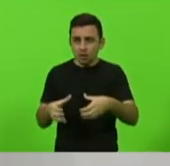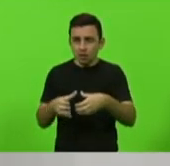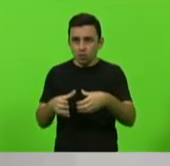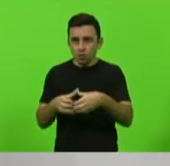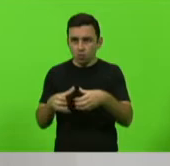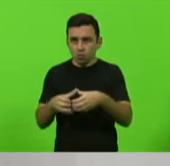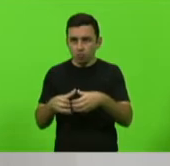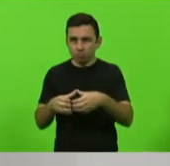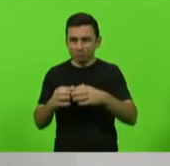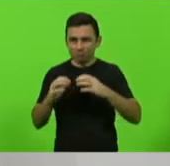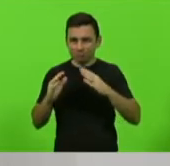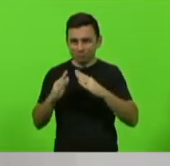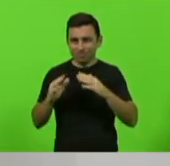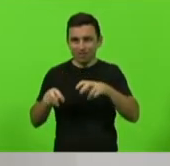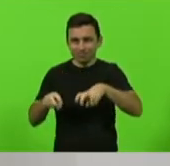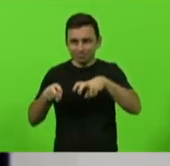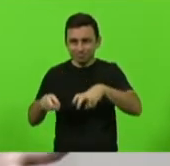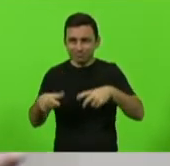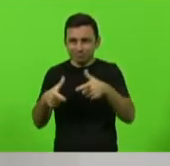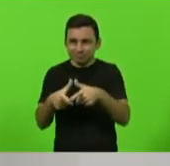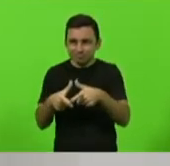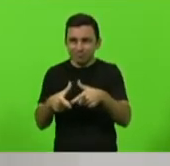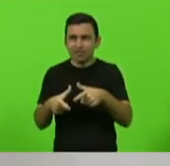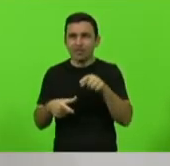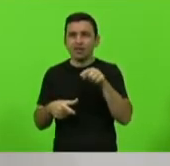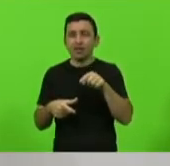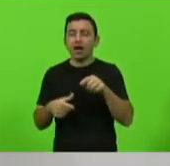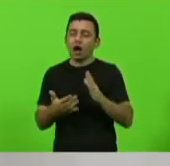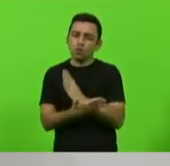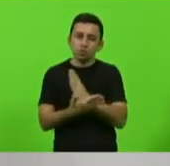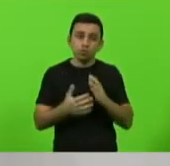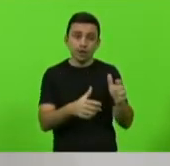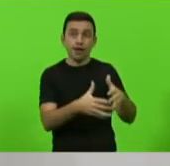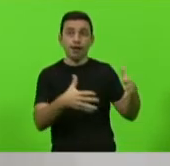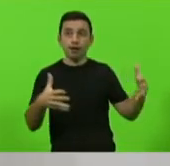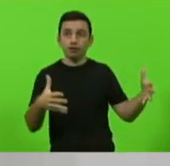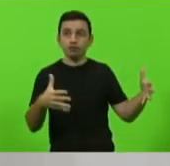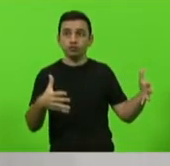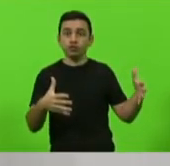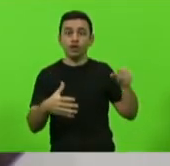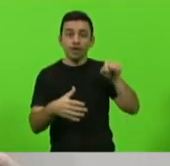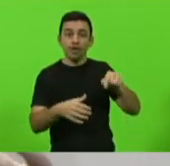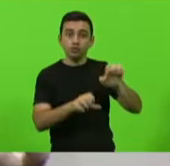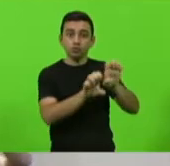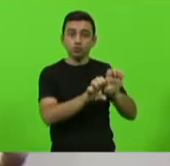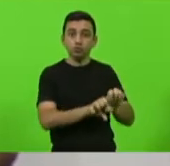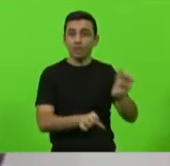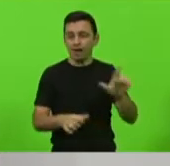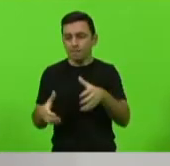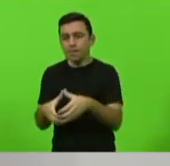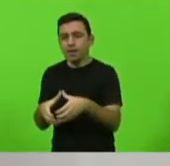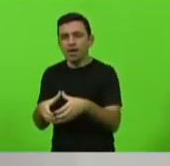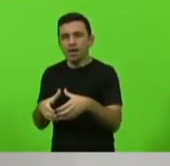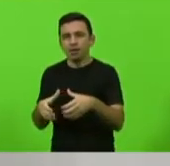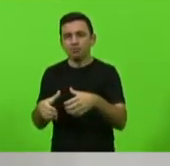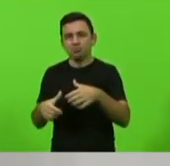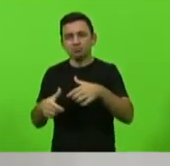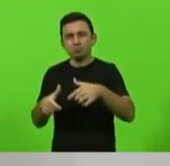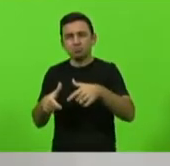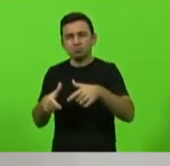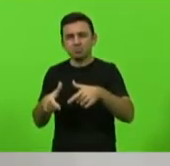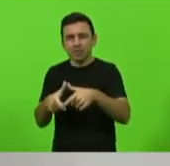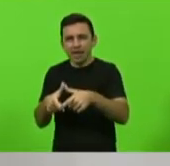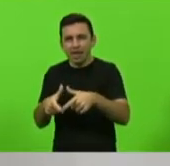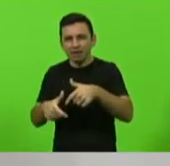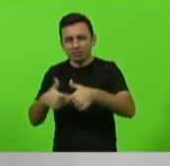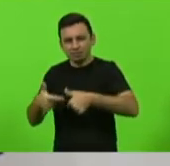um maior, até ele tem uma estrutura preparada, mas o pequeno agricultor que